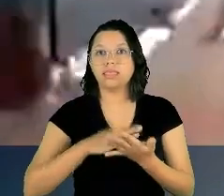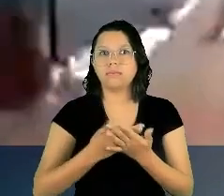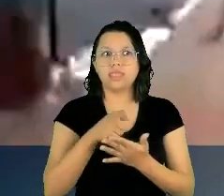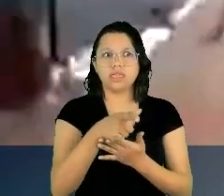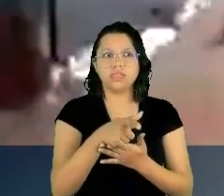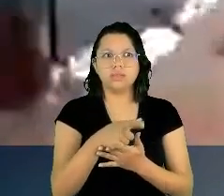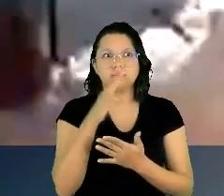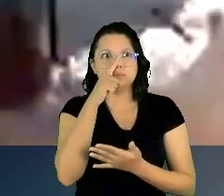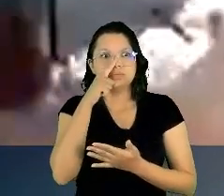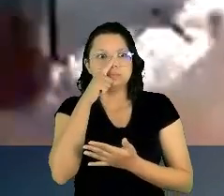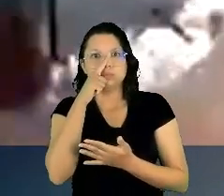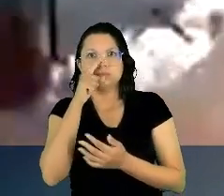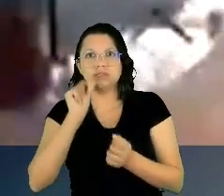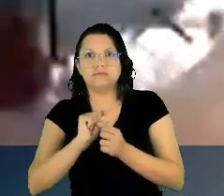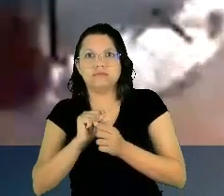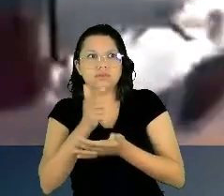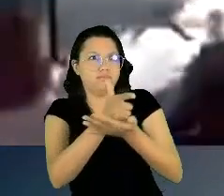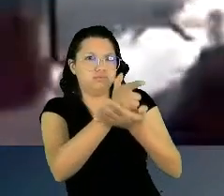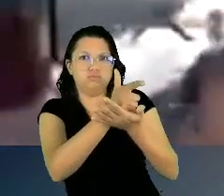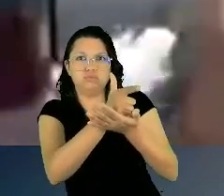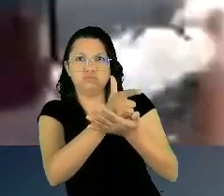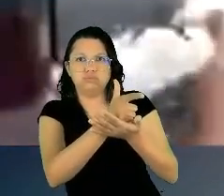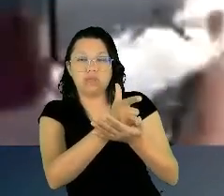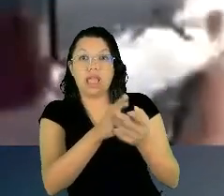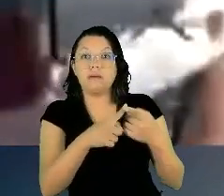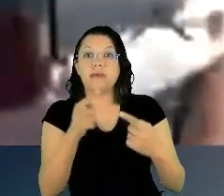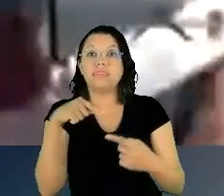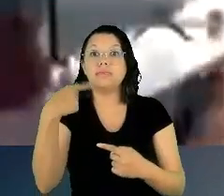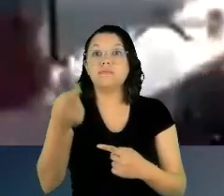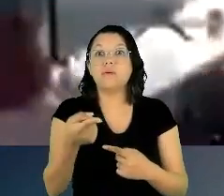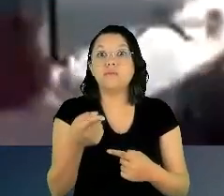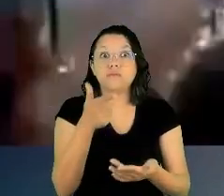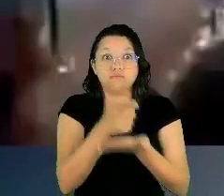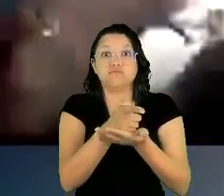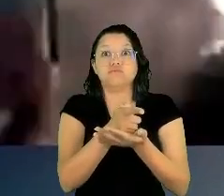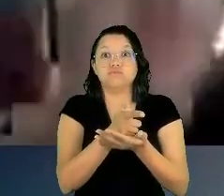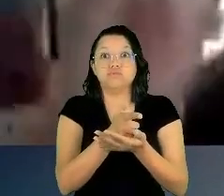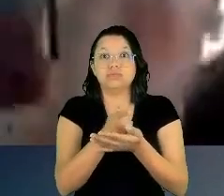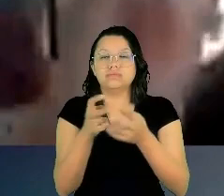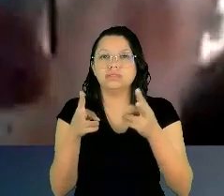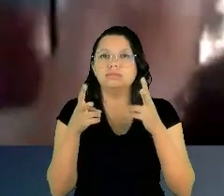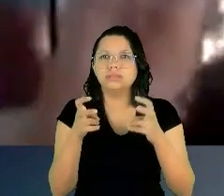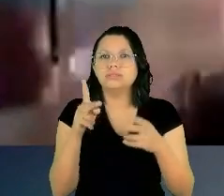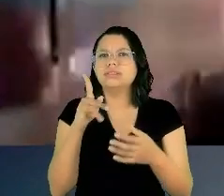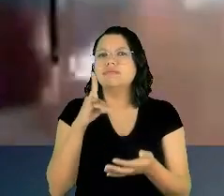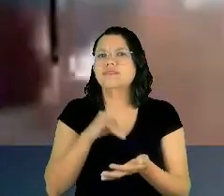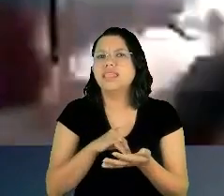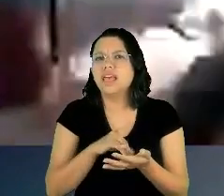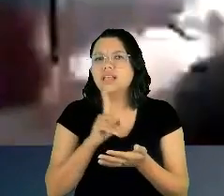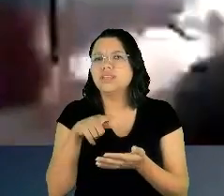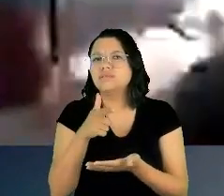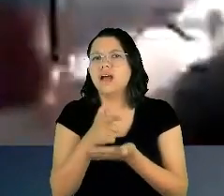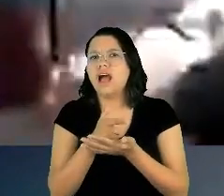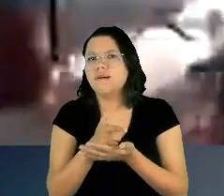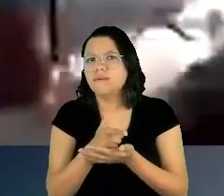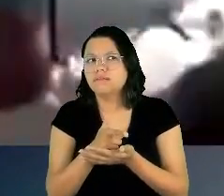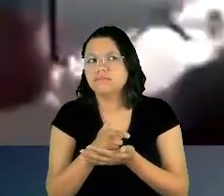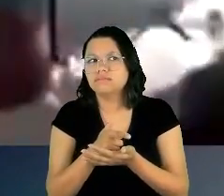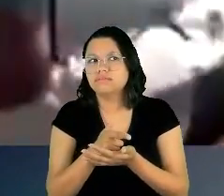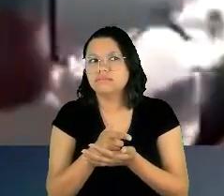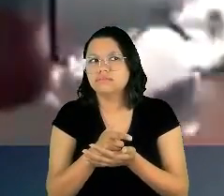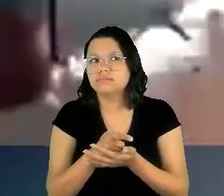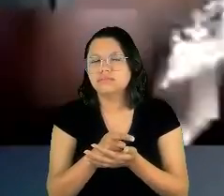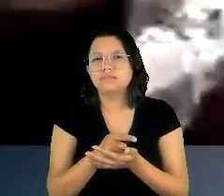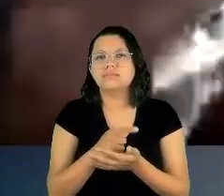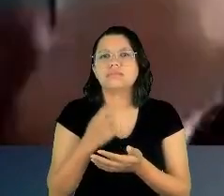ele interpreta aquilo como uma ameaça e faz você disparar a arma. Só que depois que disparou a arma, é que você vê se realmente era uma arma,